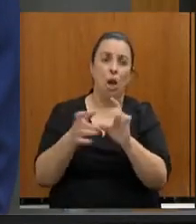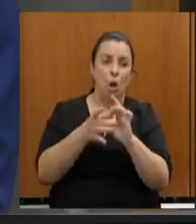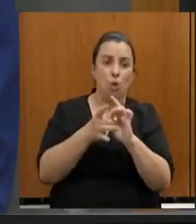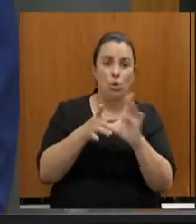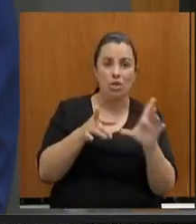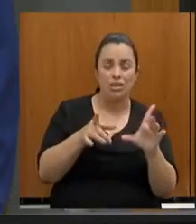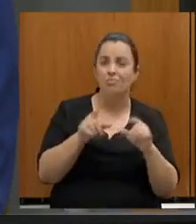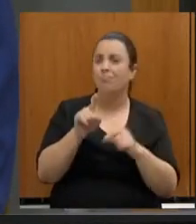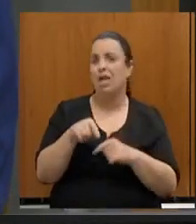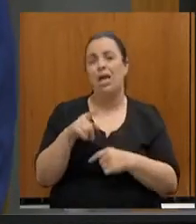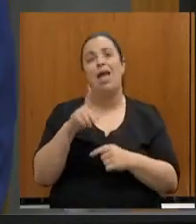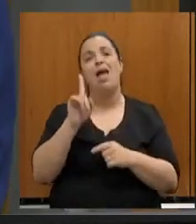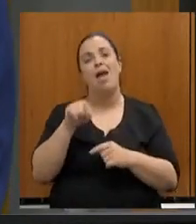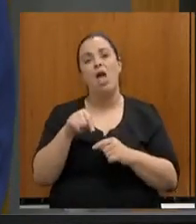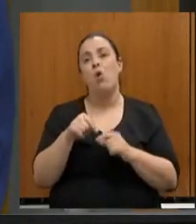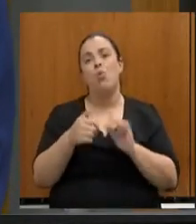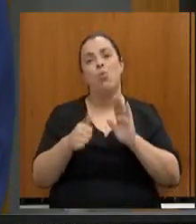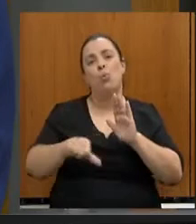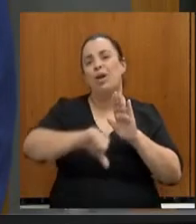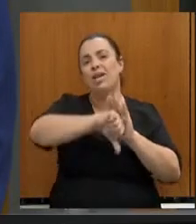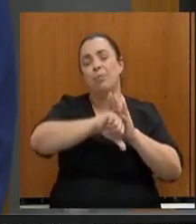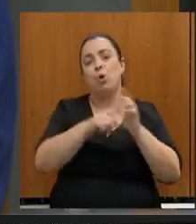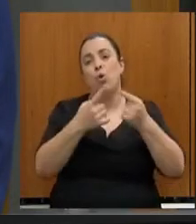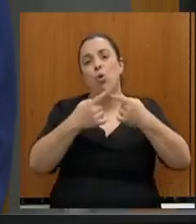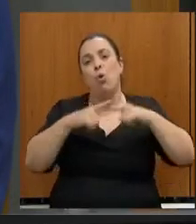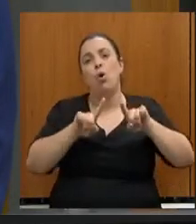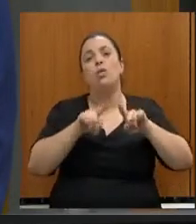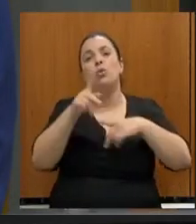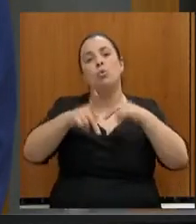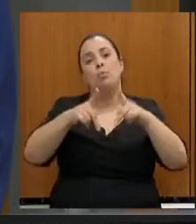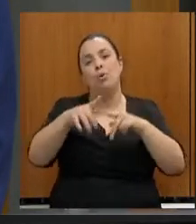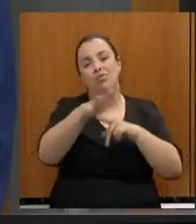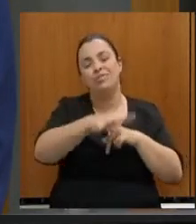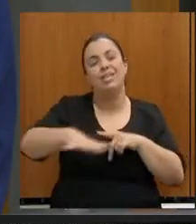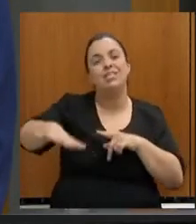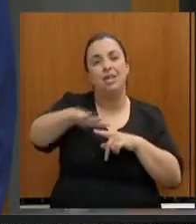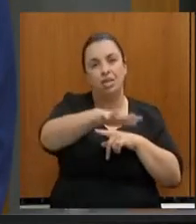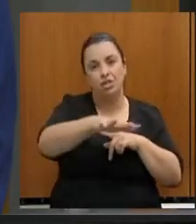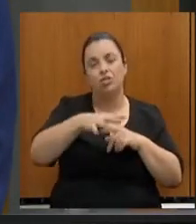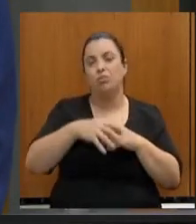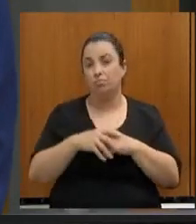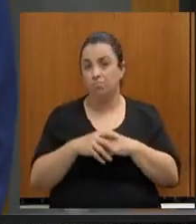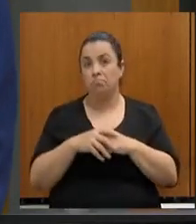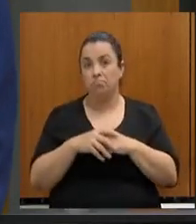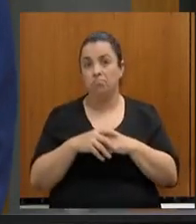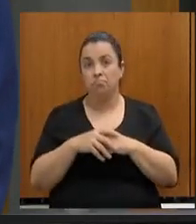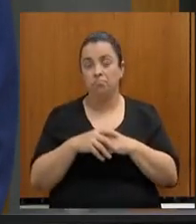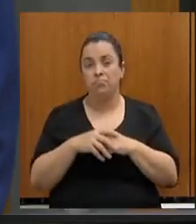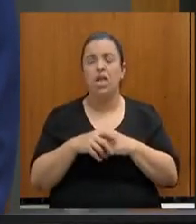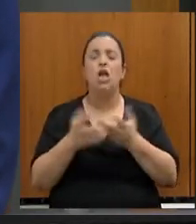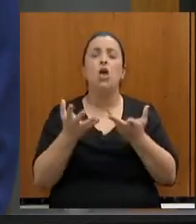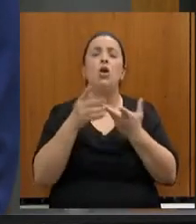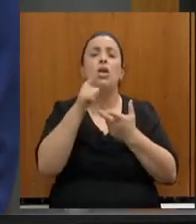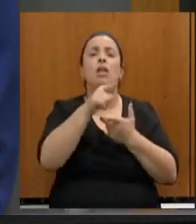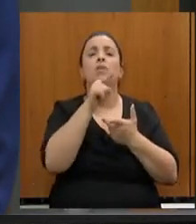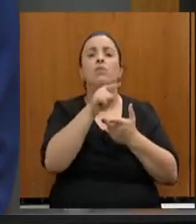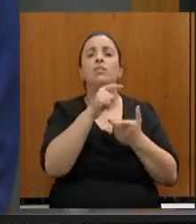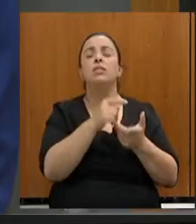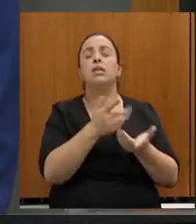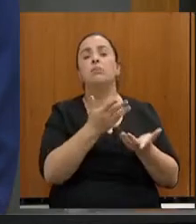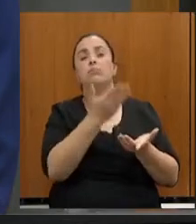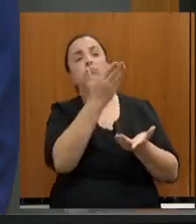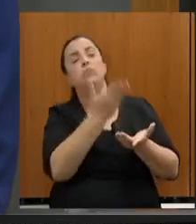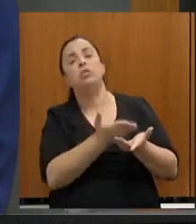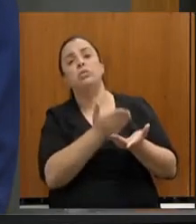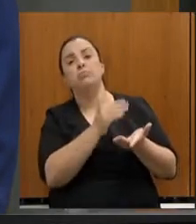carinho acho que é um crime para com aquela região é eu queria que secretário me respondesse como